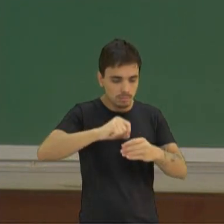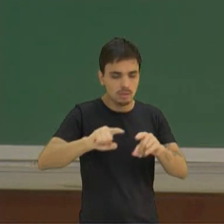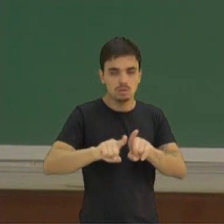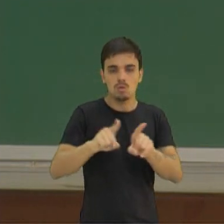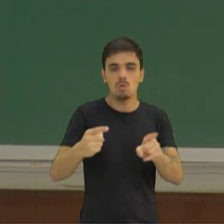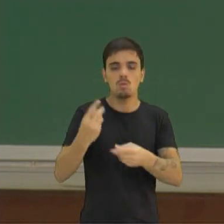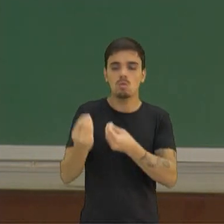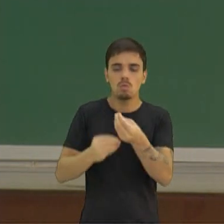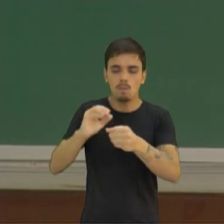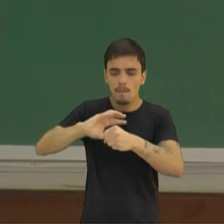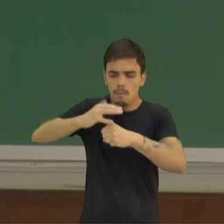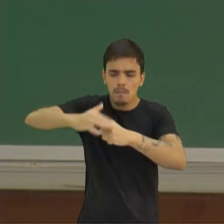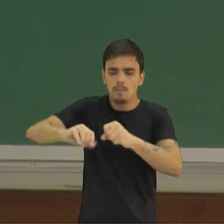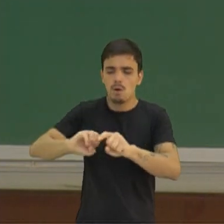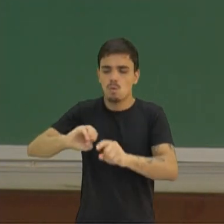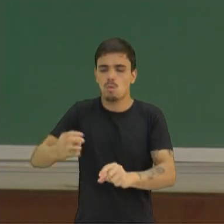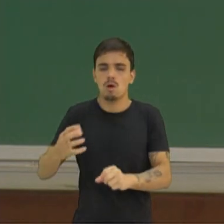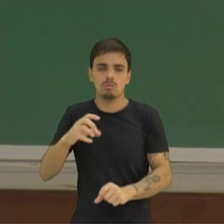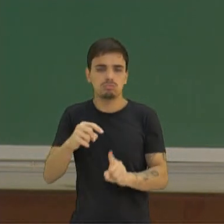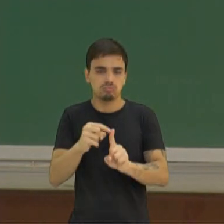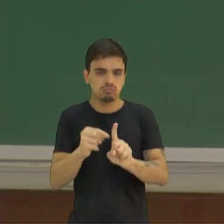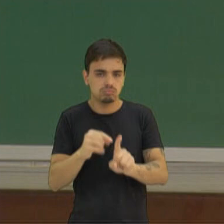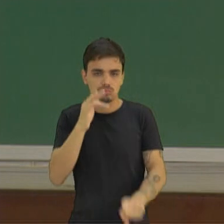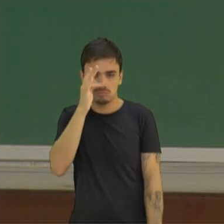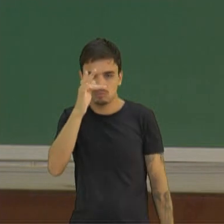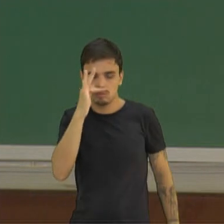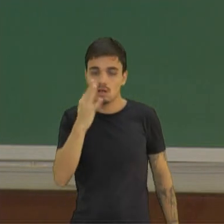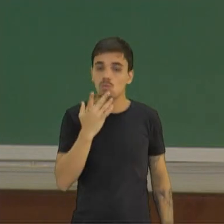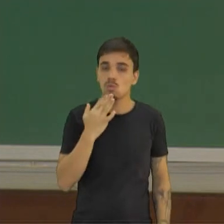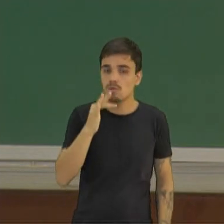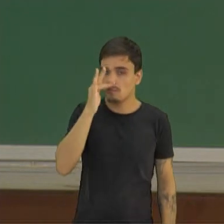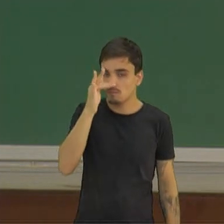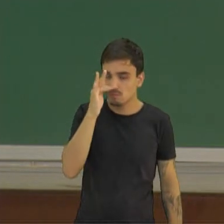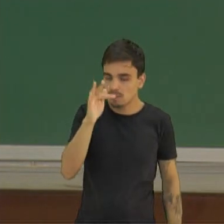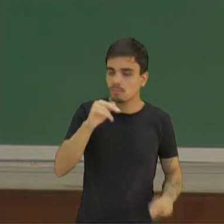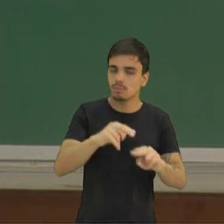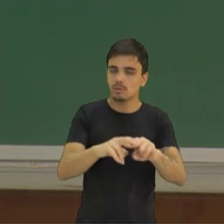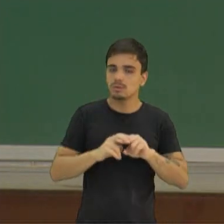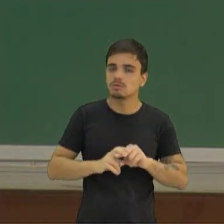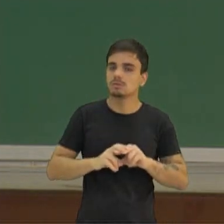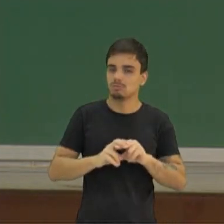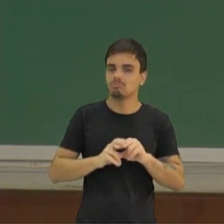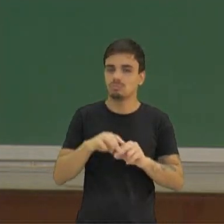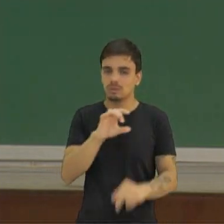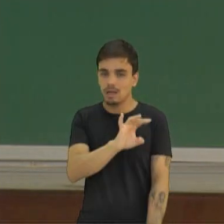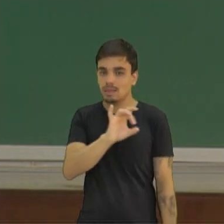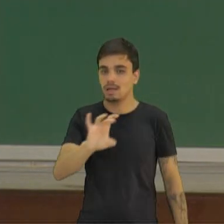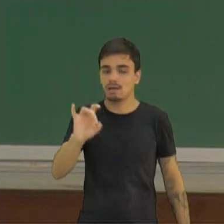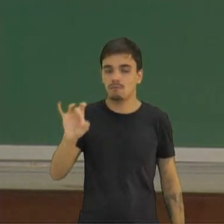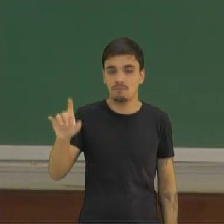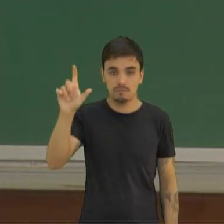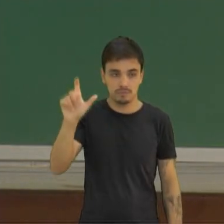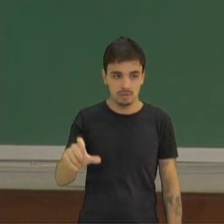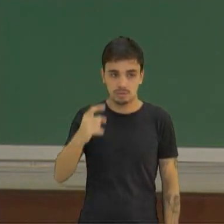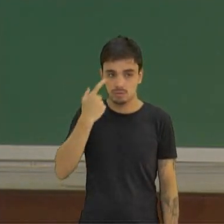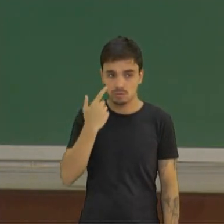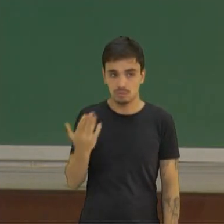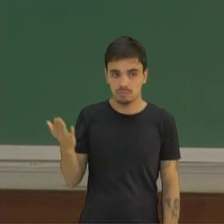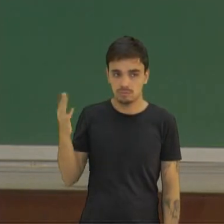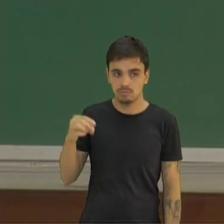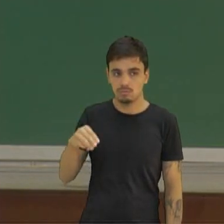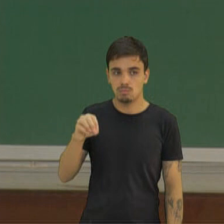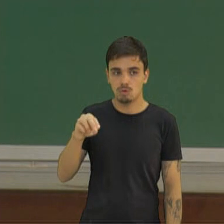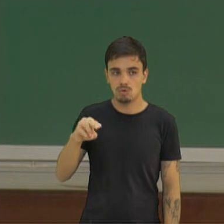semente ou era o tipo da Flor Ou era a cor da flor é uma característica da vida de cada vez mola hibridismo